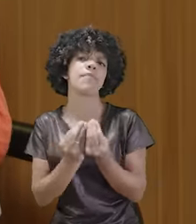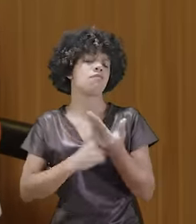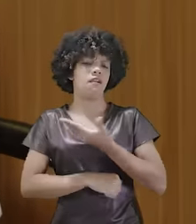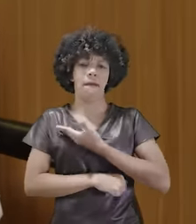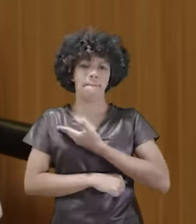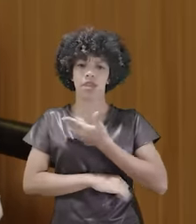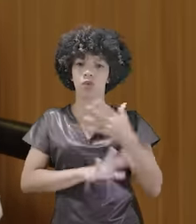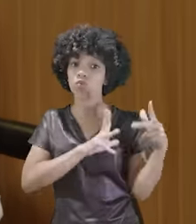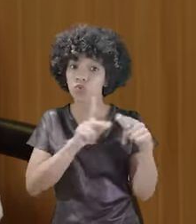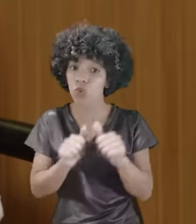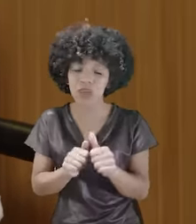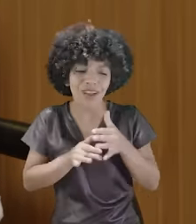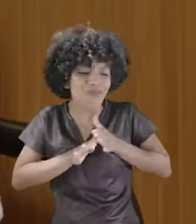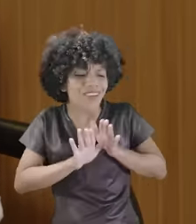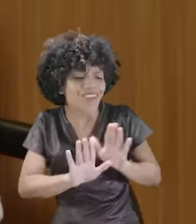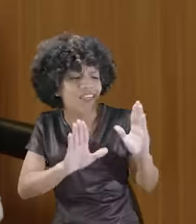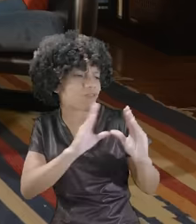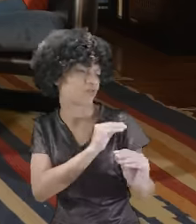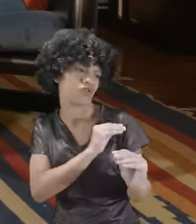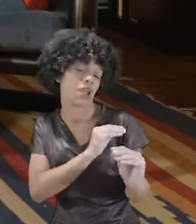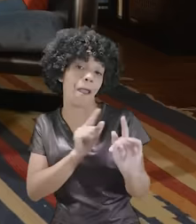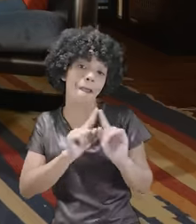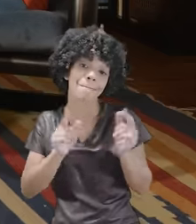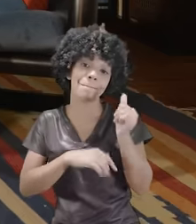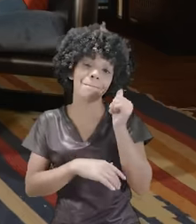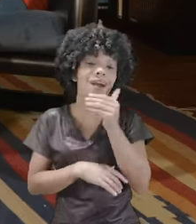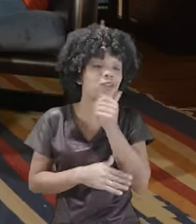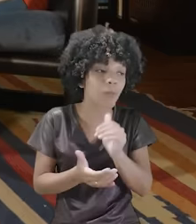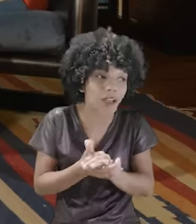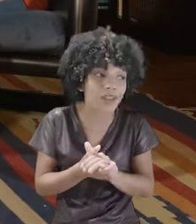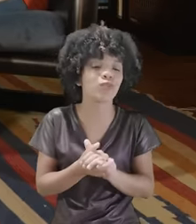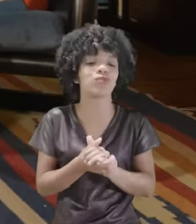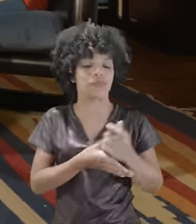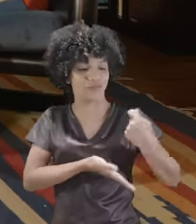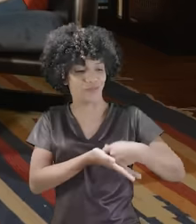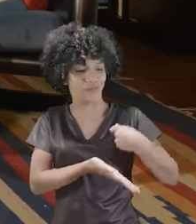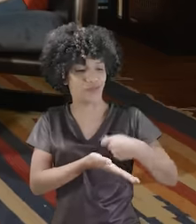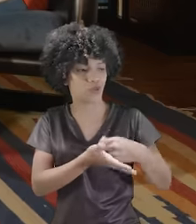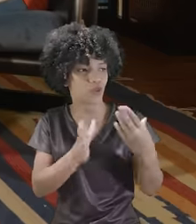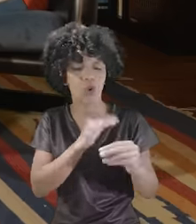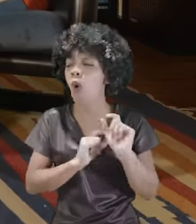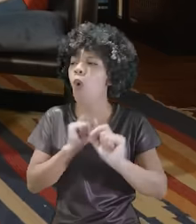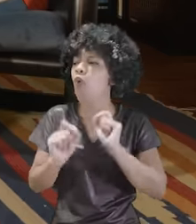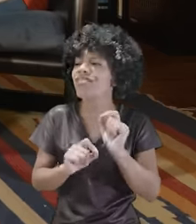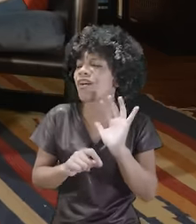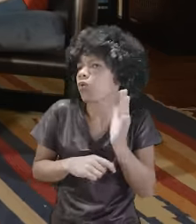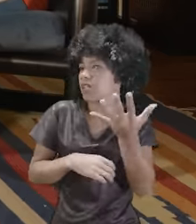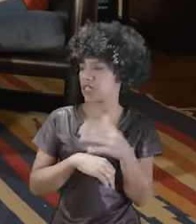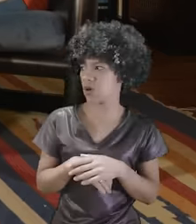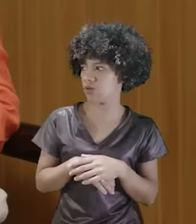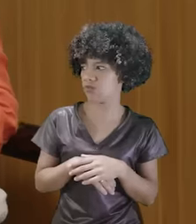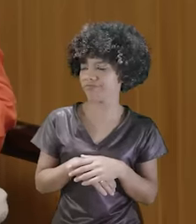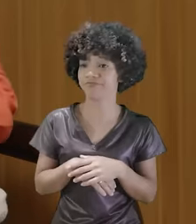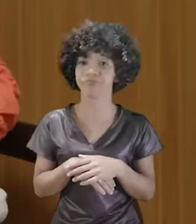dos amigos Tudo tava lá e não quero não tava querendo ir mas meu marido for só para a gente ir O que que fez ele tomar essa